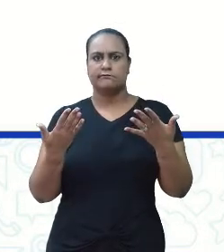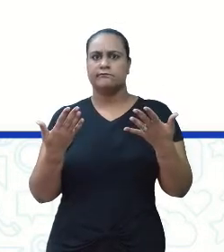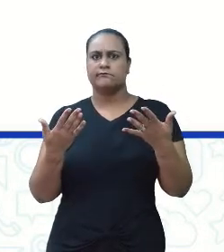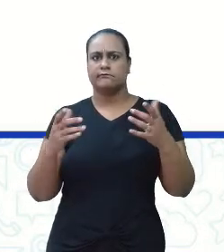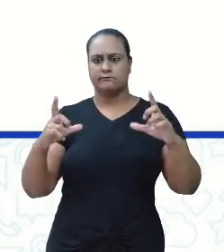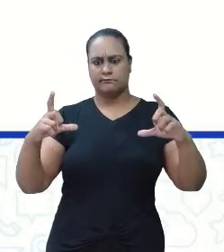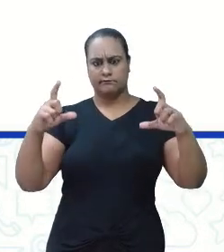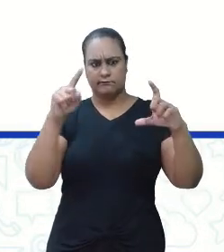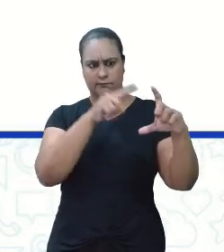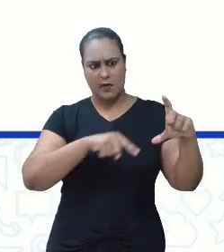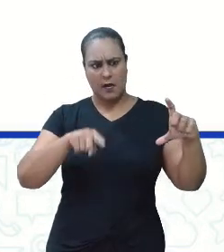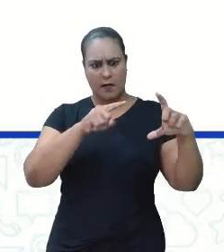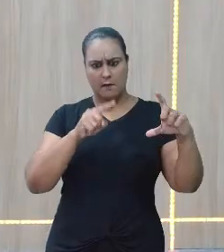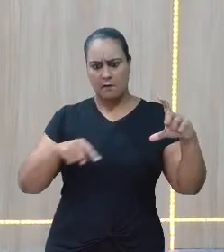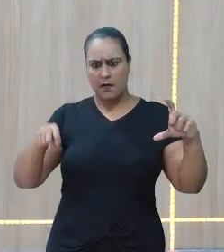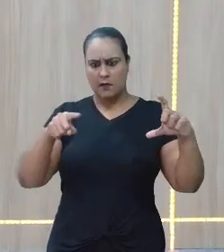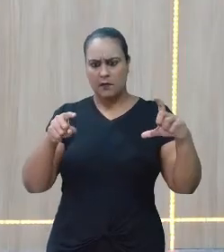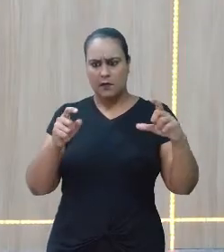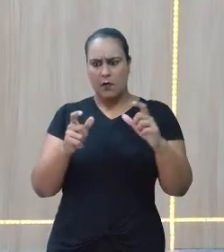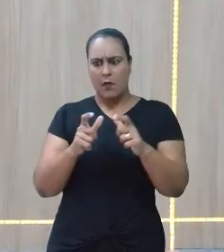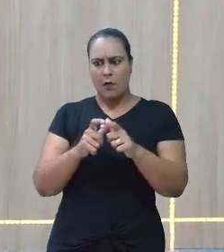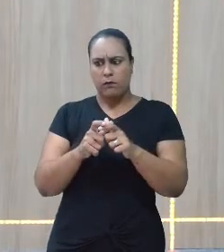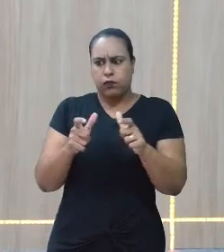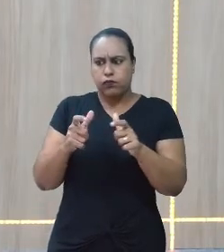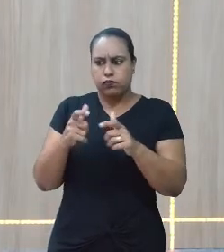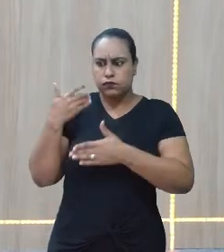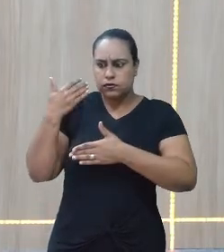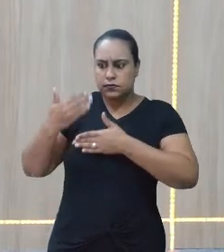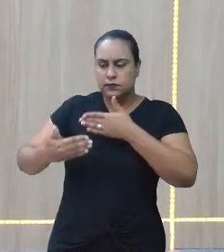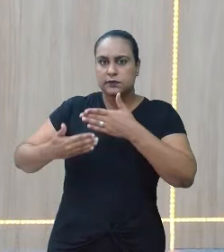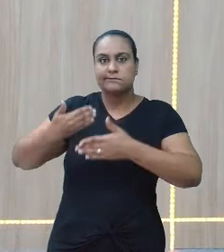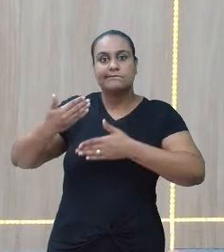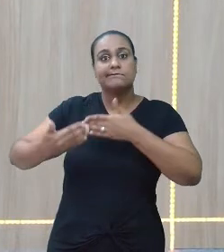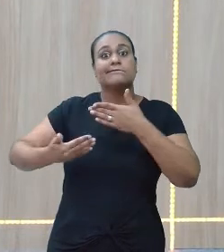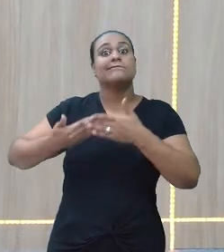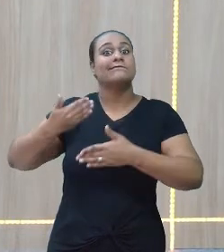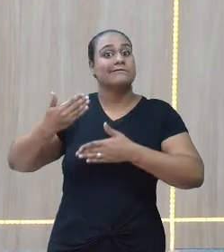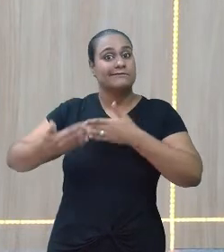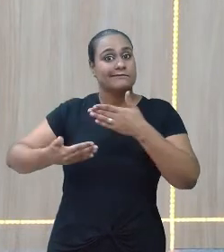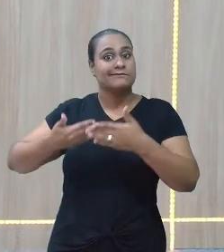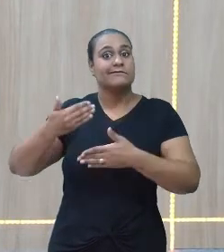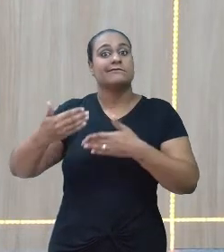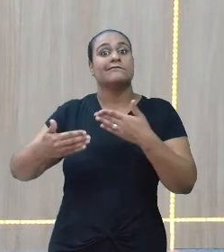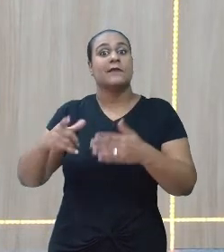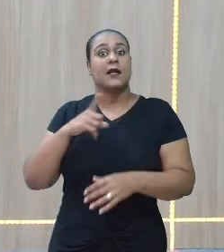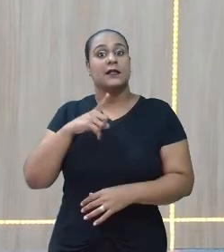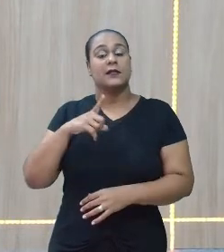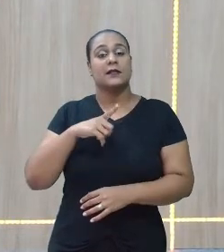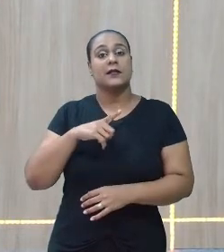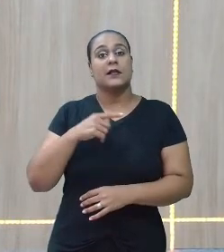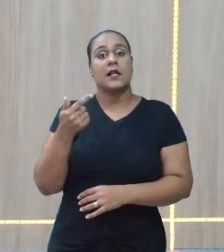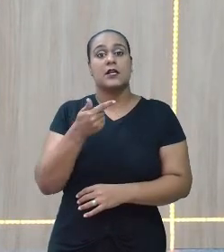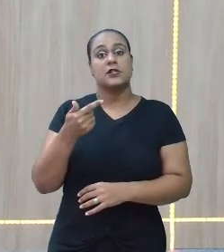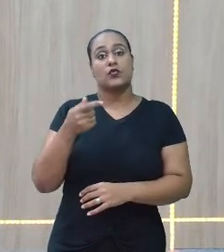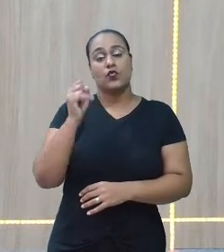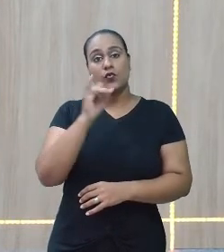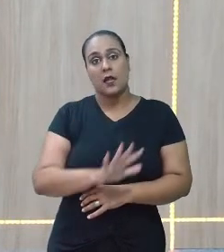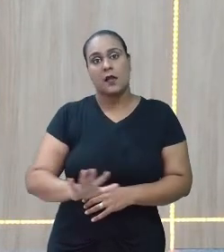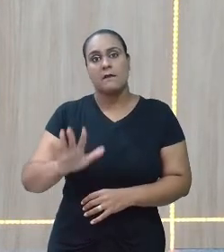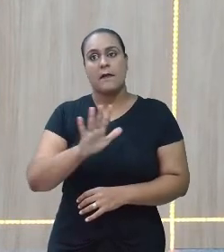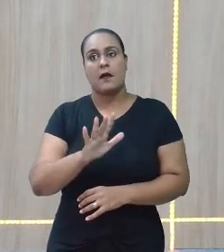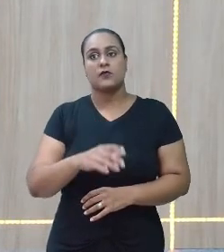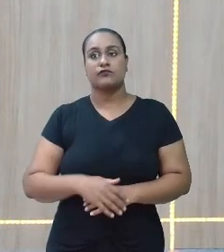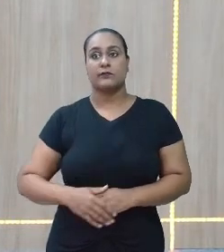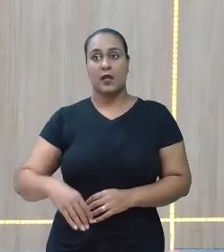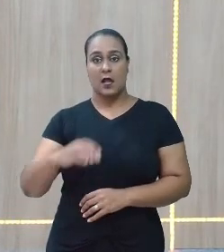dessas cidades vão crescendo gradativamente, chegando justamente na segunda imagem embaixo, que a área